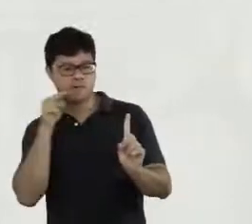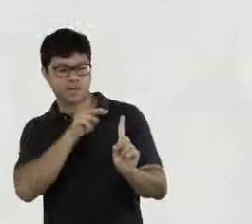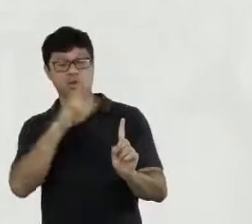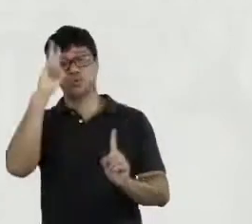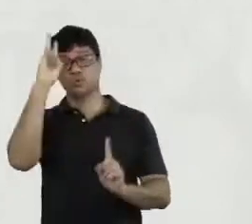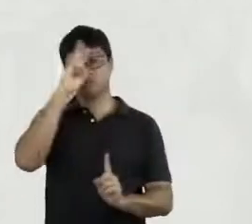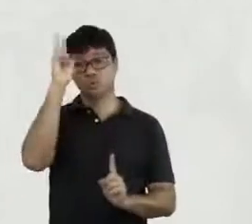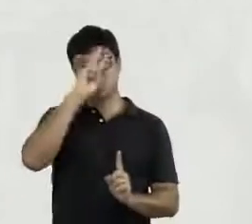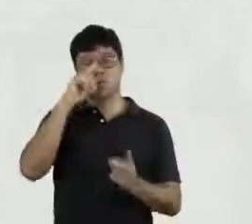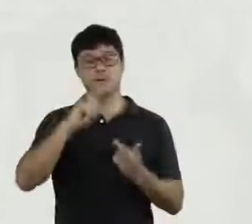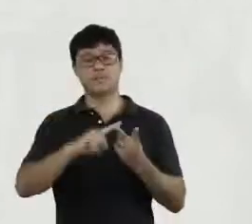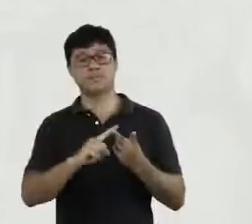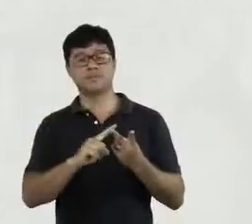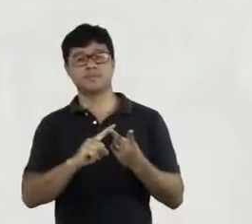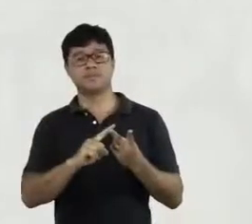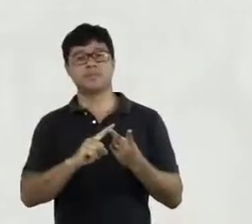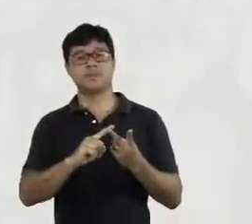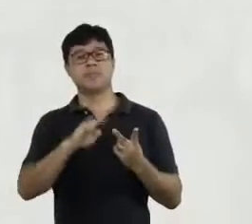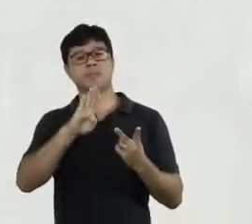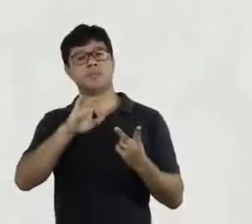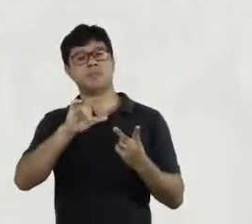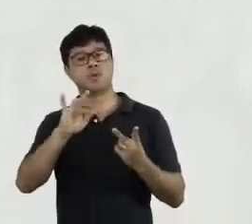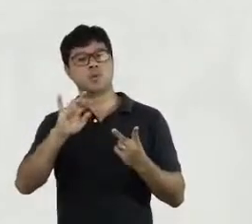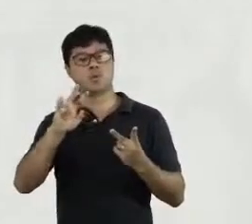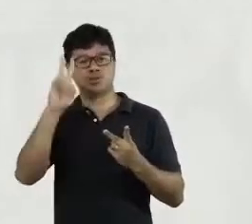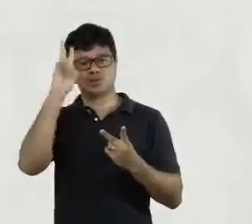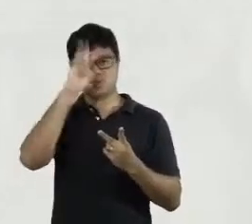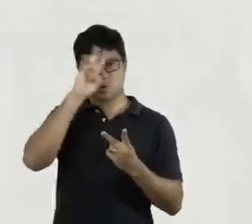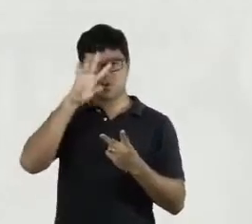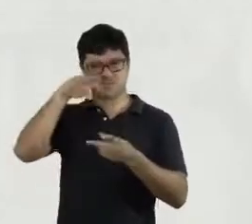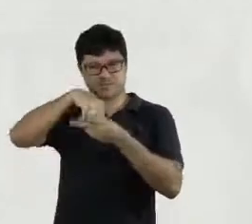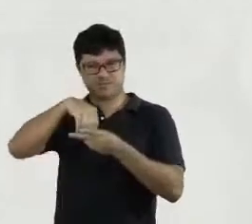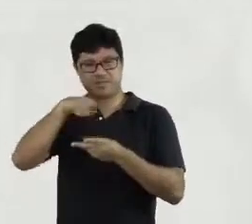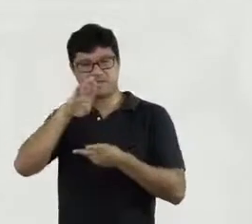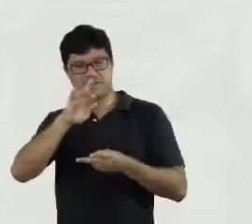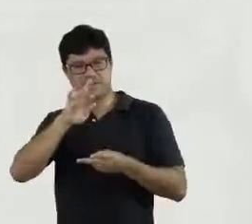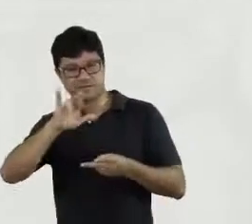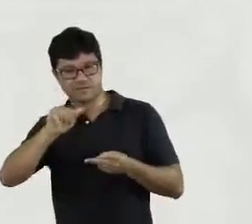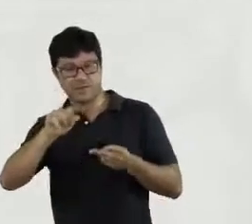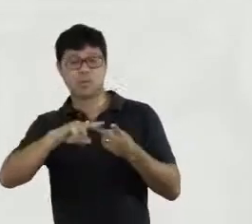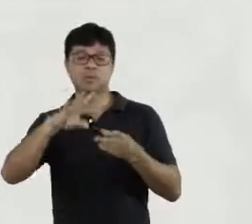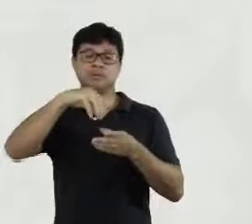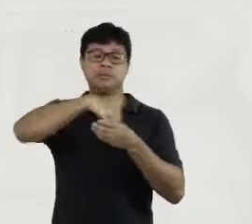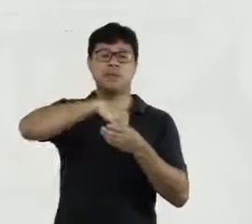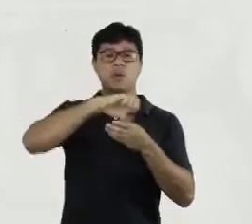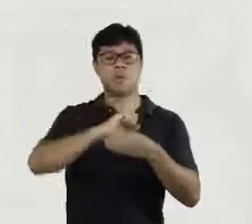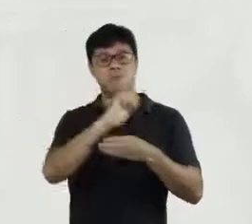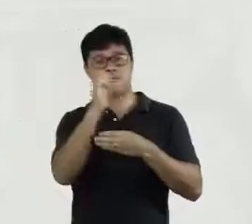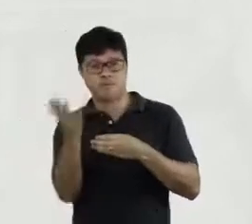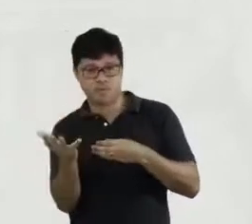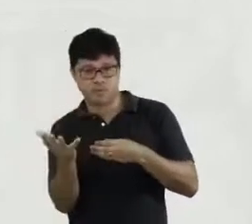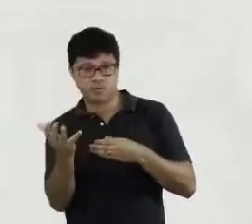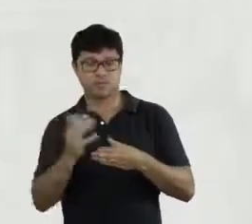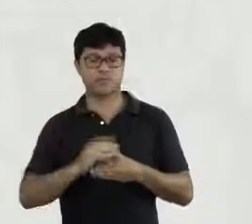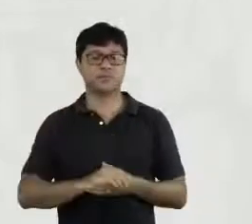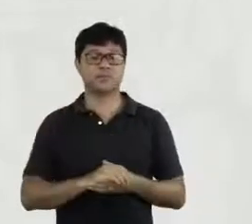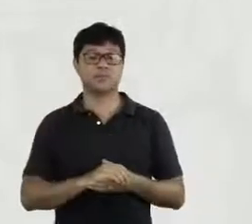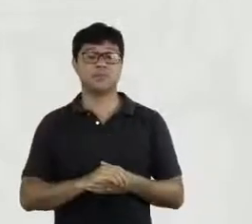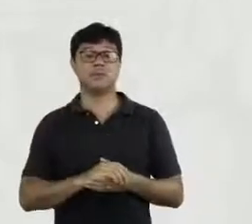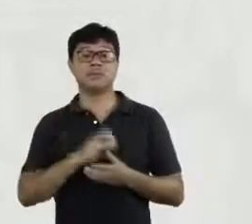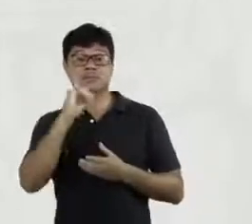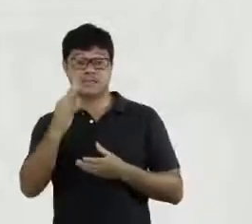sua história, a bibliohistoriografia, que pode ser interna e externa.